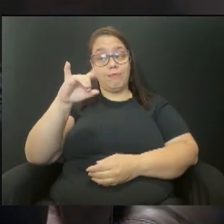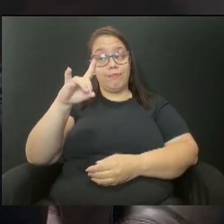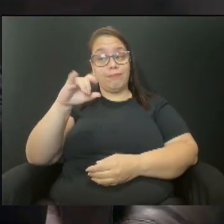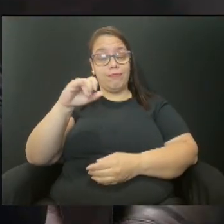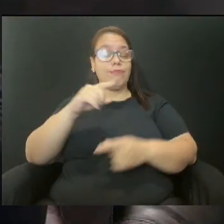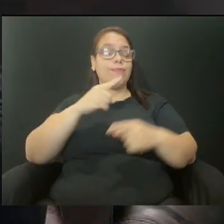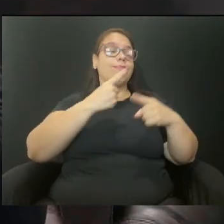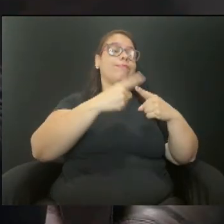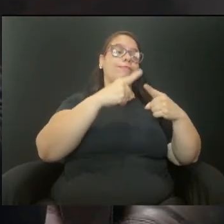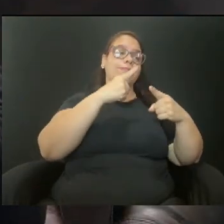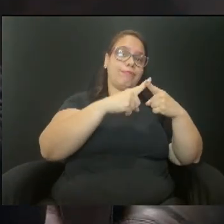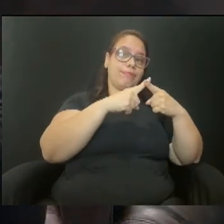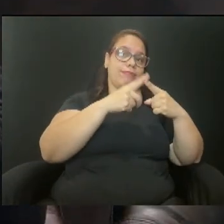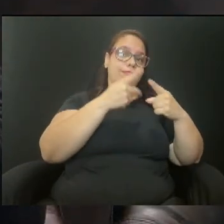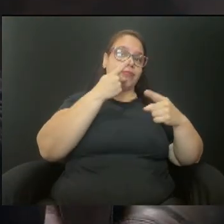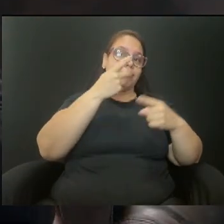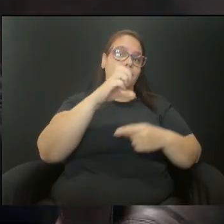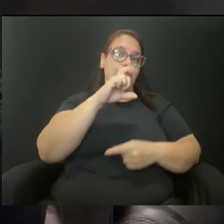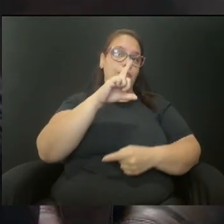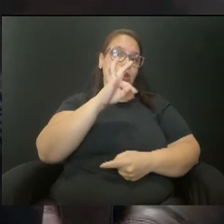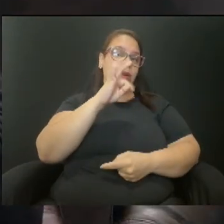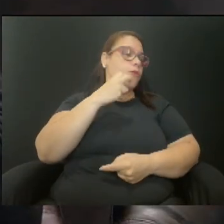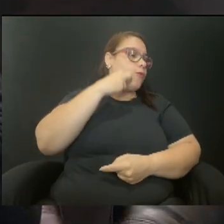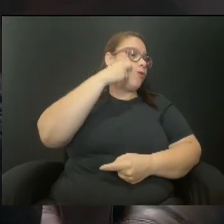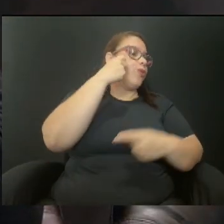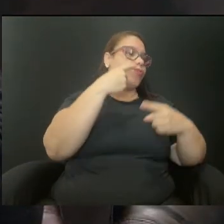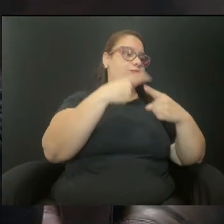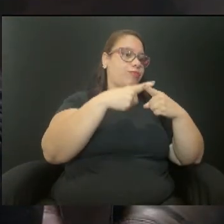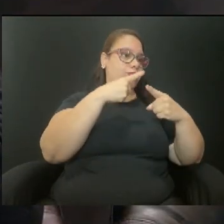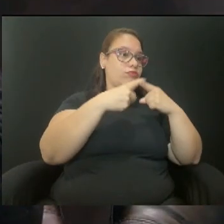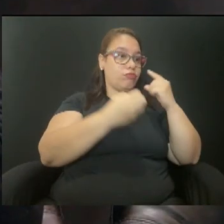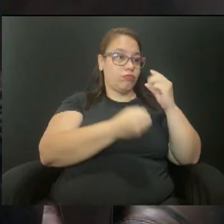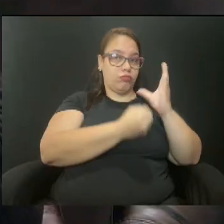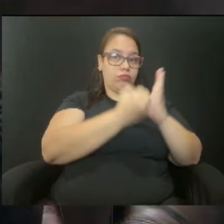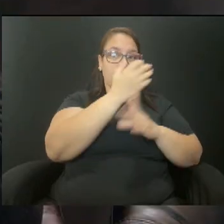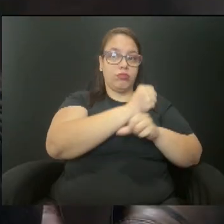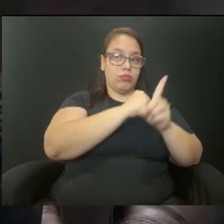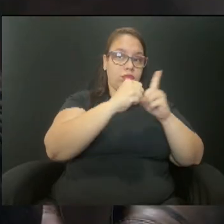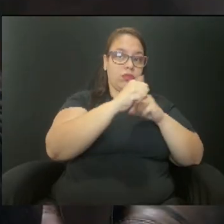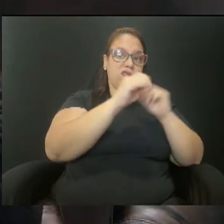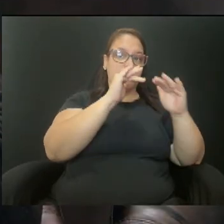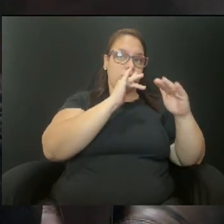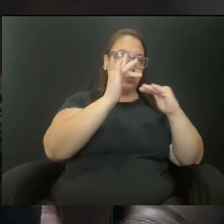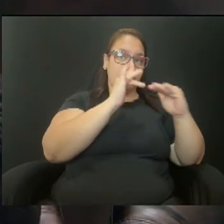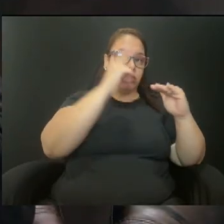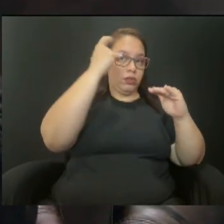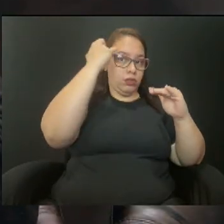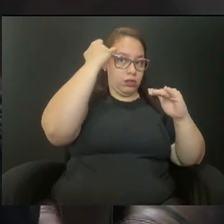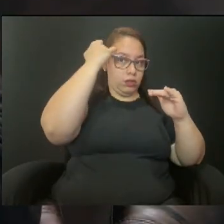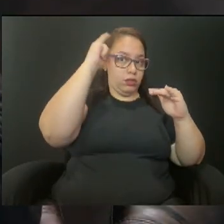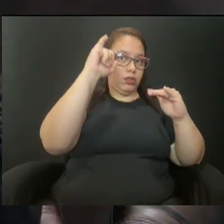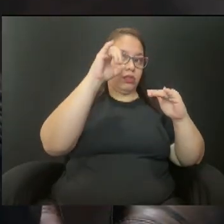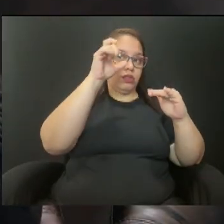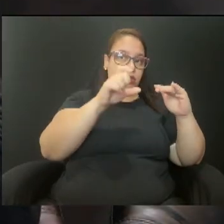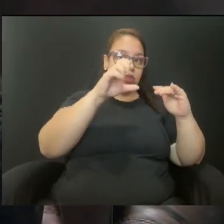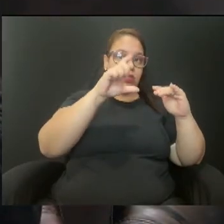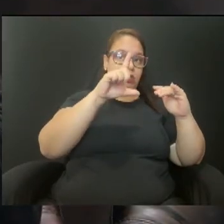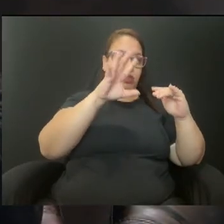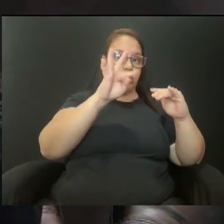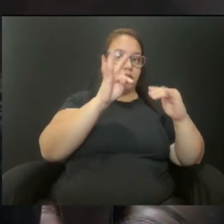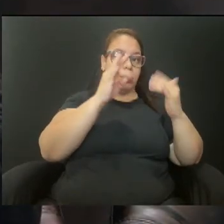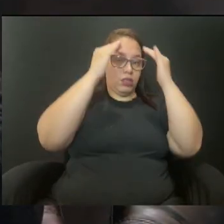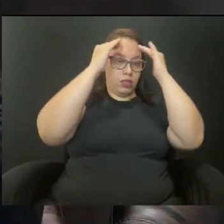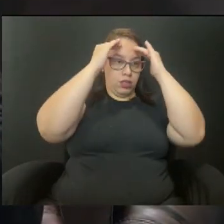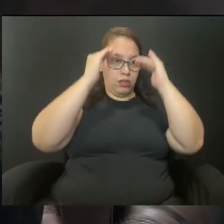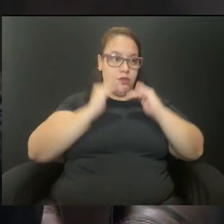dizem CLT virou vergonha, né? Criou-se socialmente, redes sociais, a ideia de que você CLT, você está submisso a alguém. Tem sempre